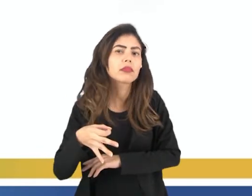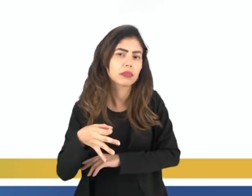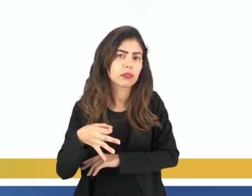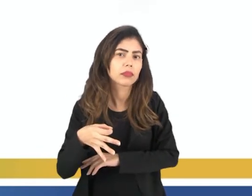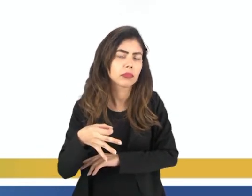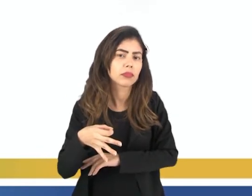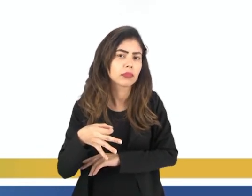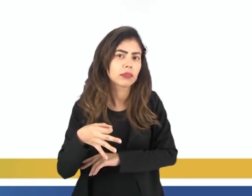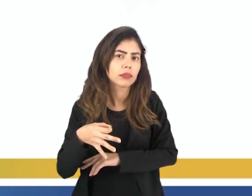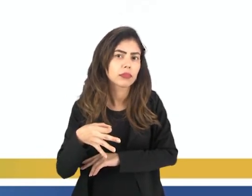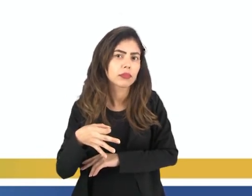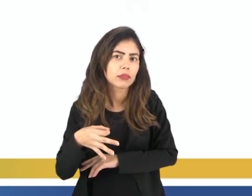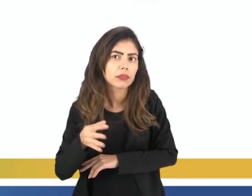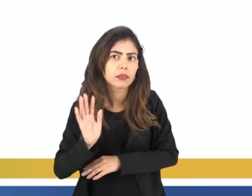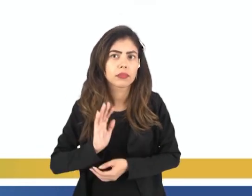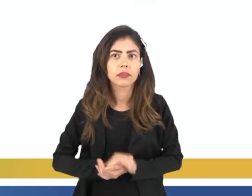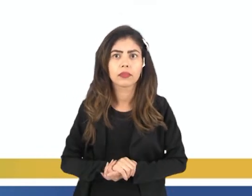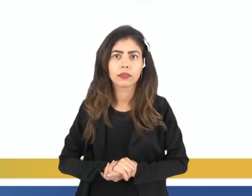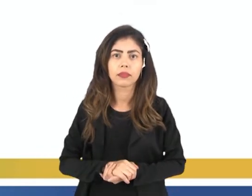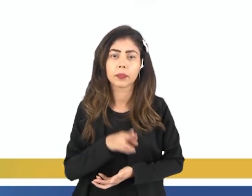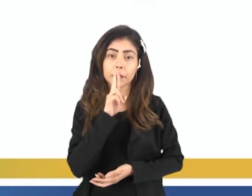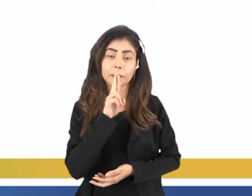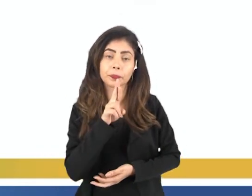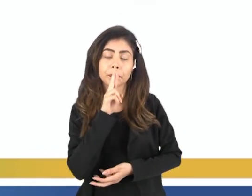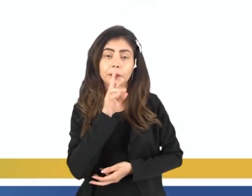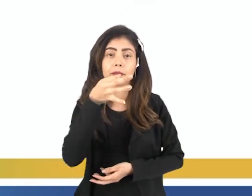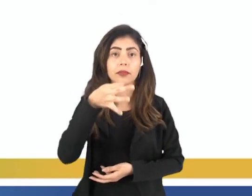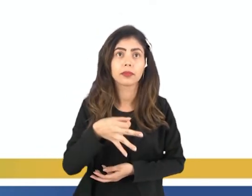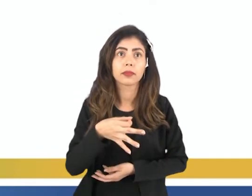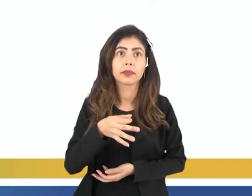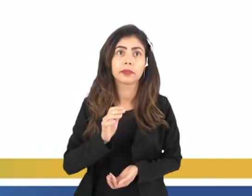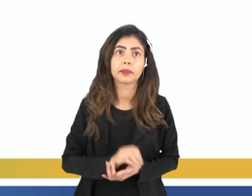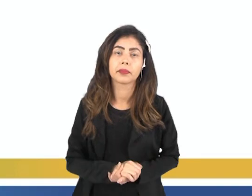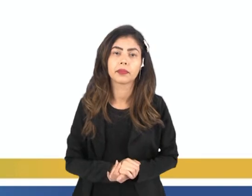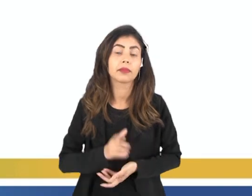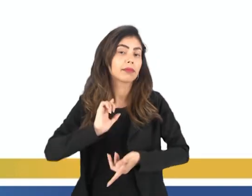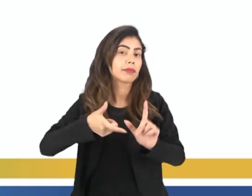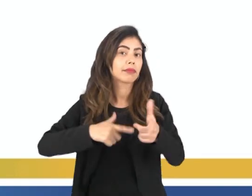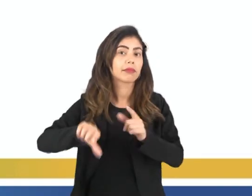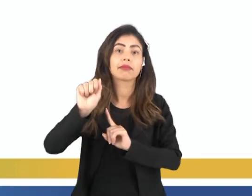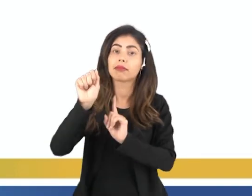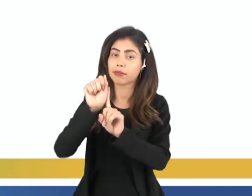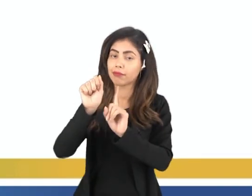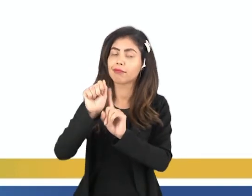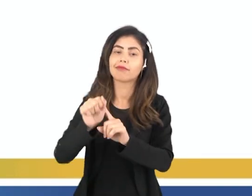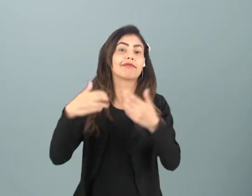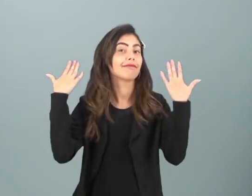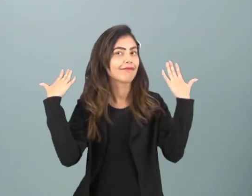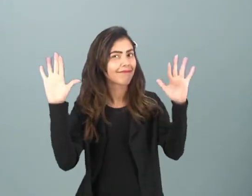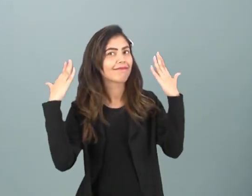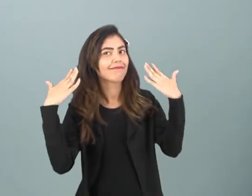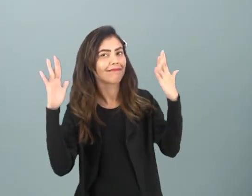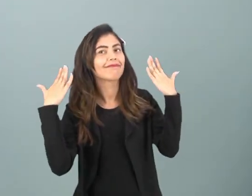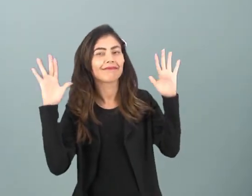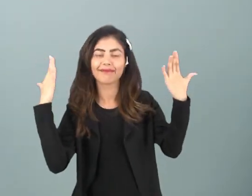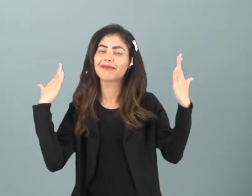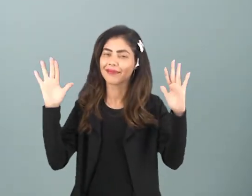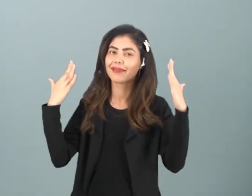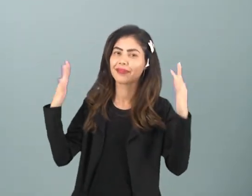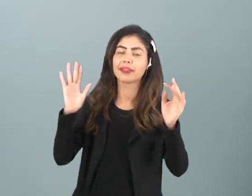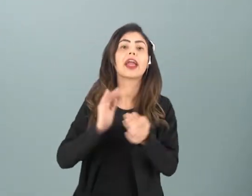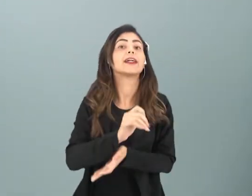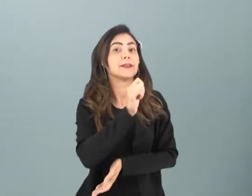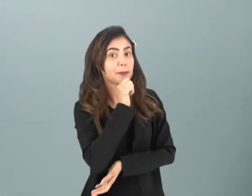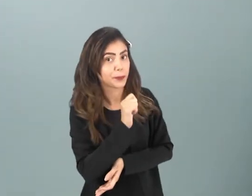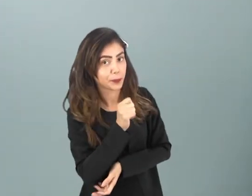sobre o bioma amazônico? Então a resposta correta é letra A, parabéns!